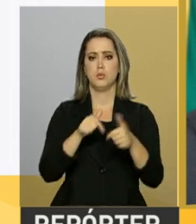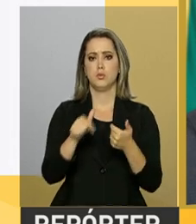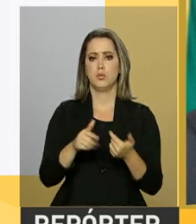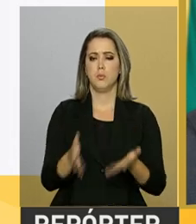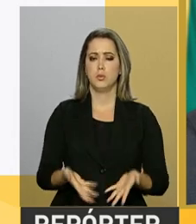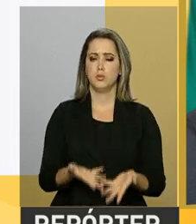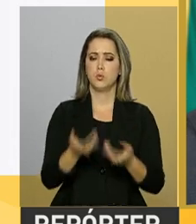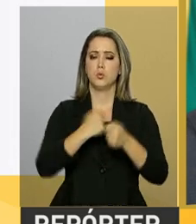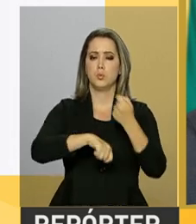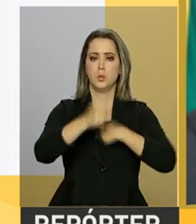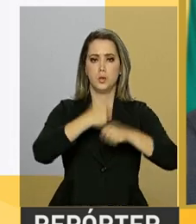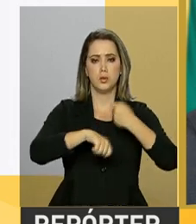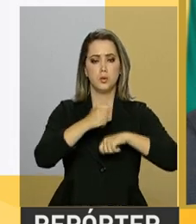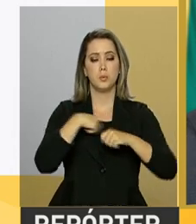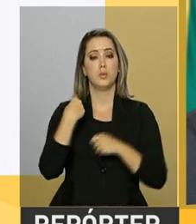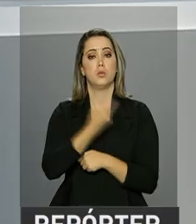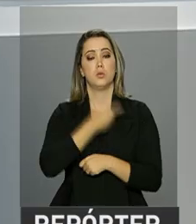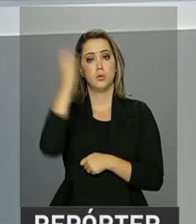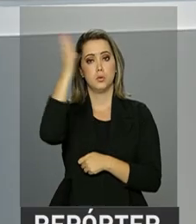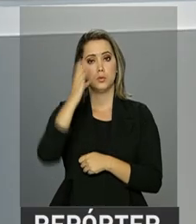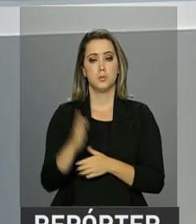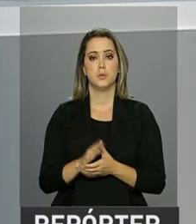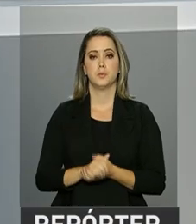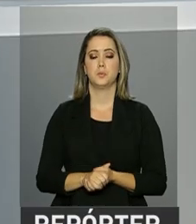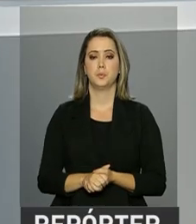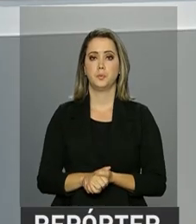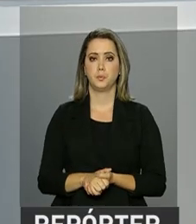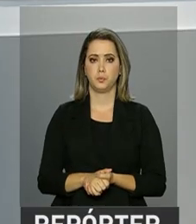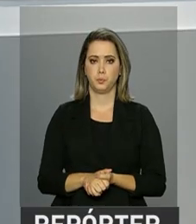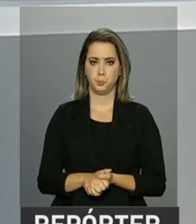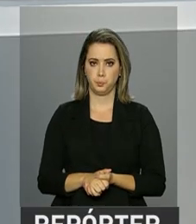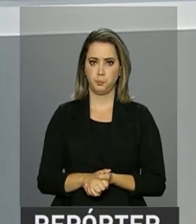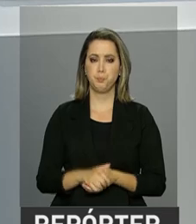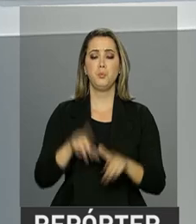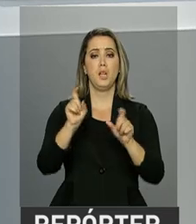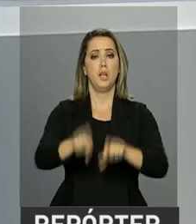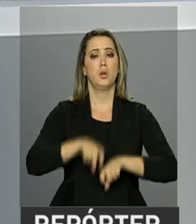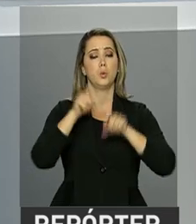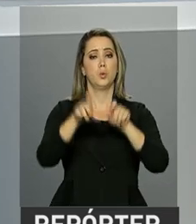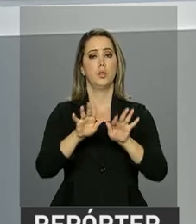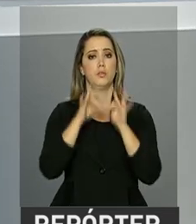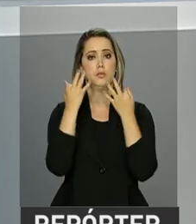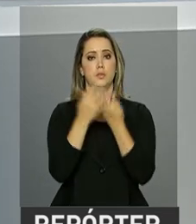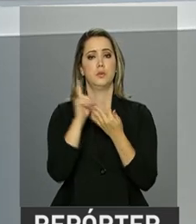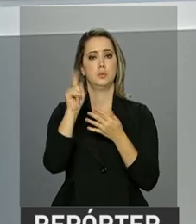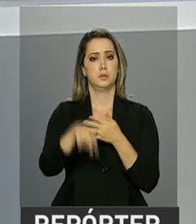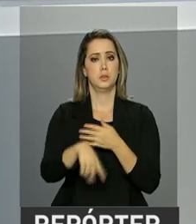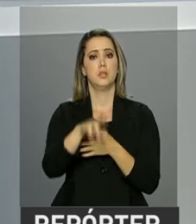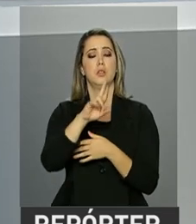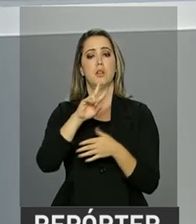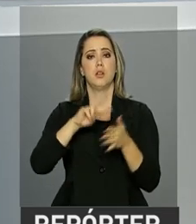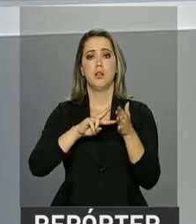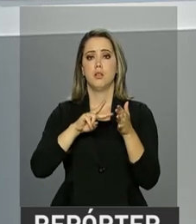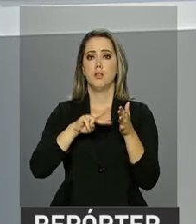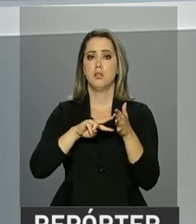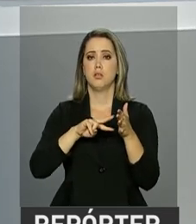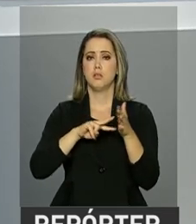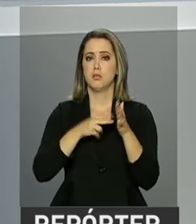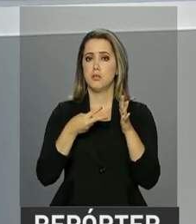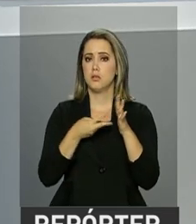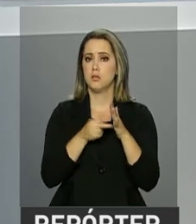do nosso o brasil a agricultura familiar é responsável pela maior parte dos alimentos que consumimos